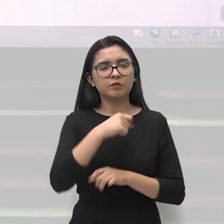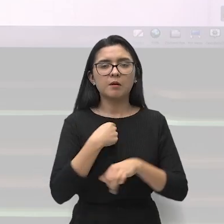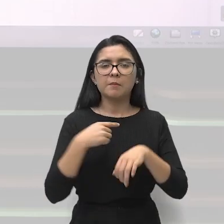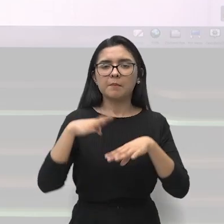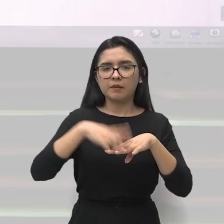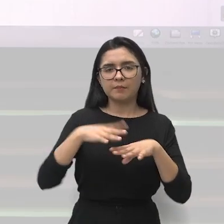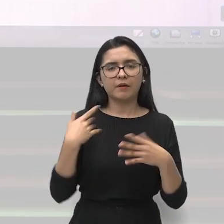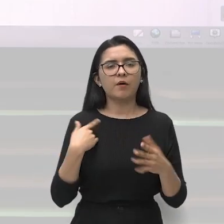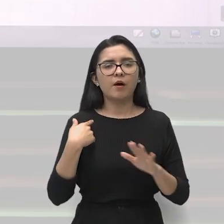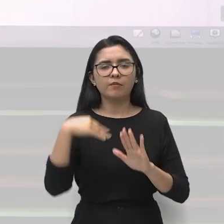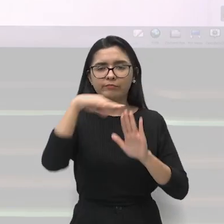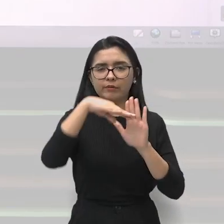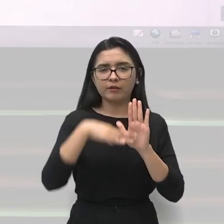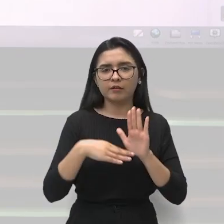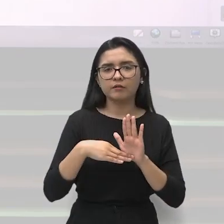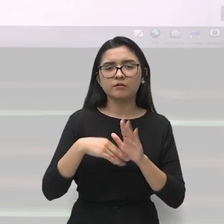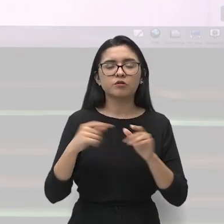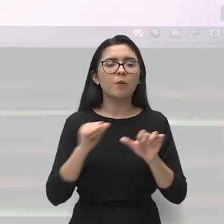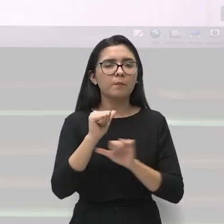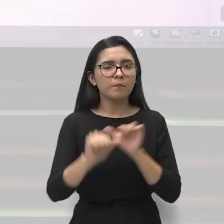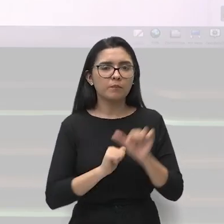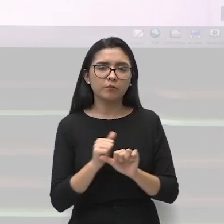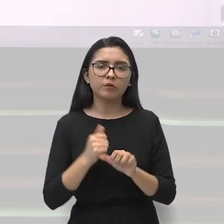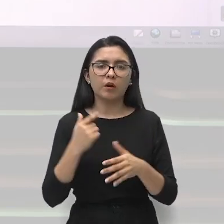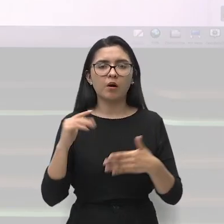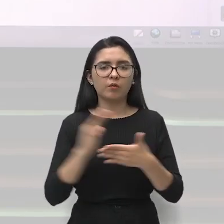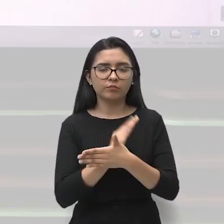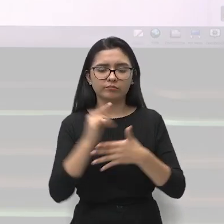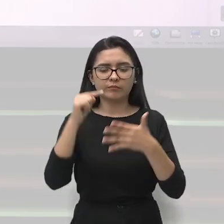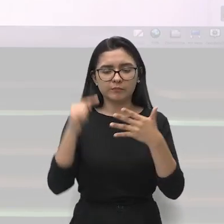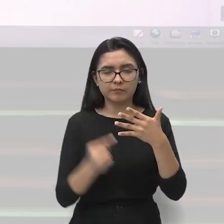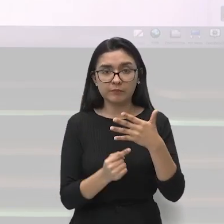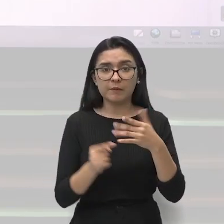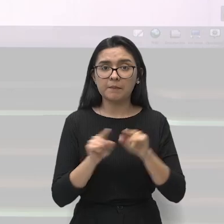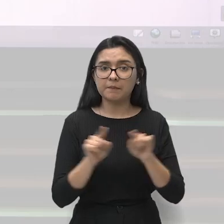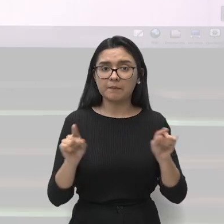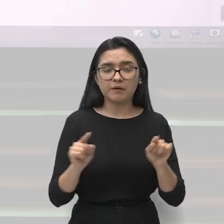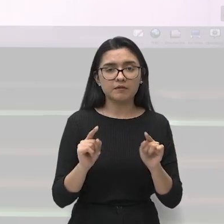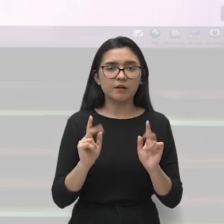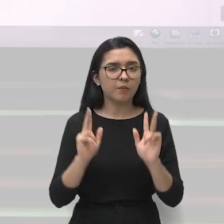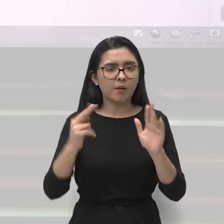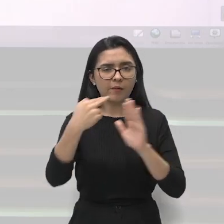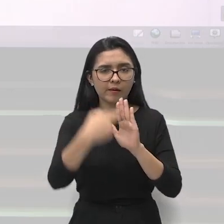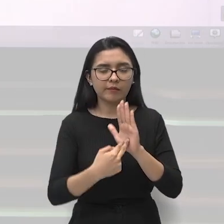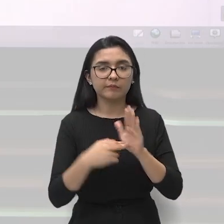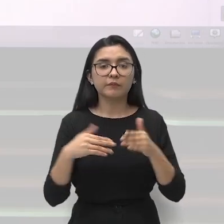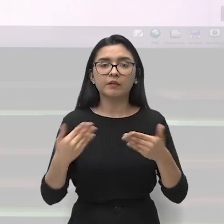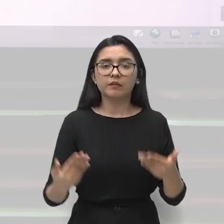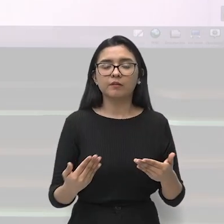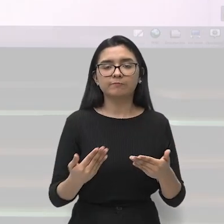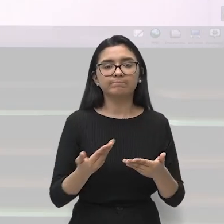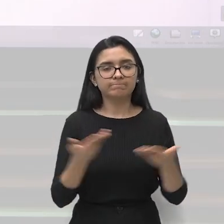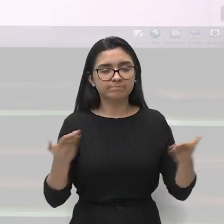que nem receita. Só muda os ingredientes, mas a forma de preparar é a mesma. Meus queridos